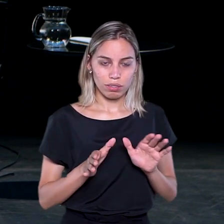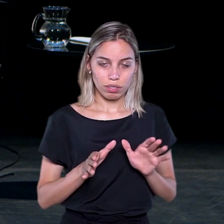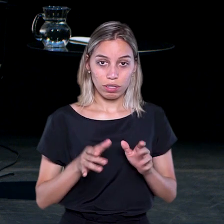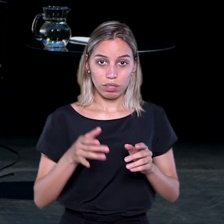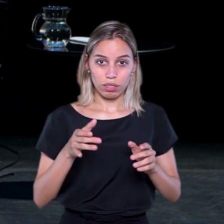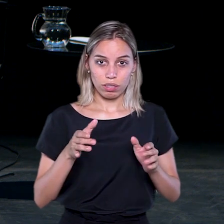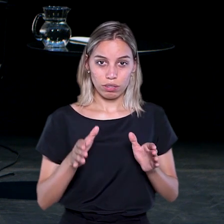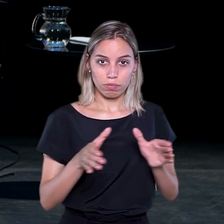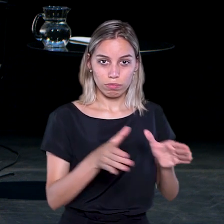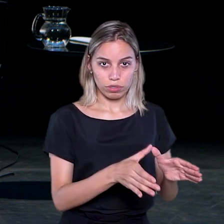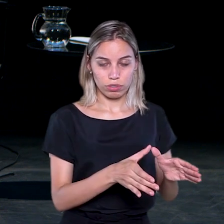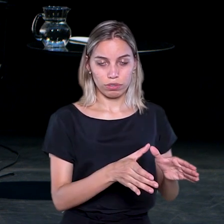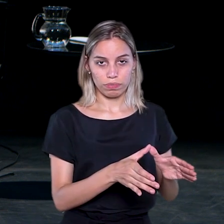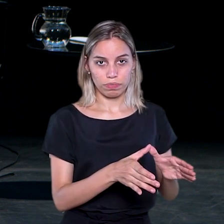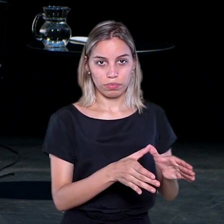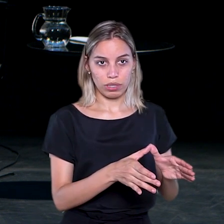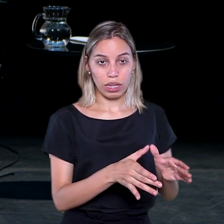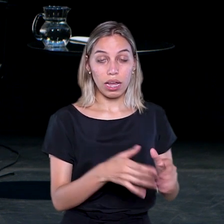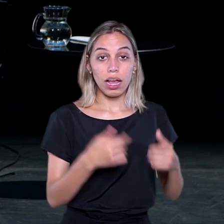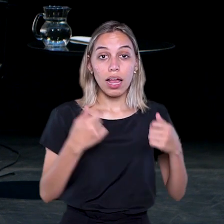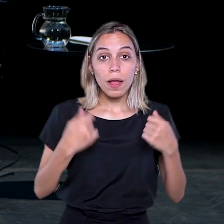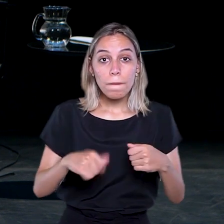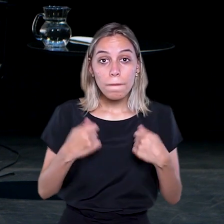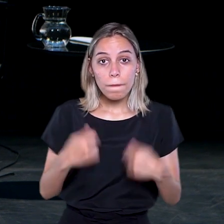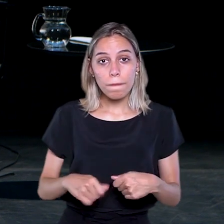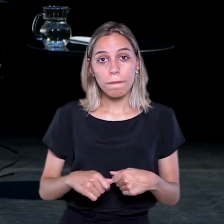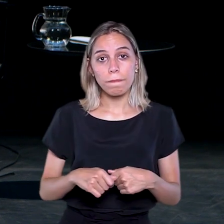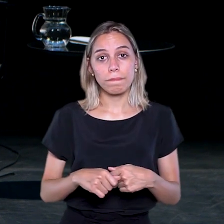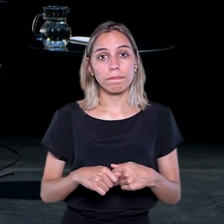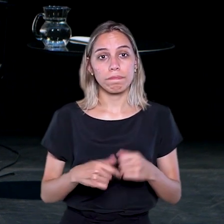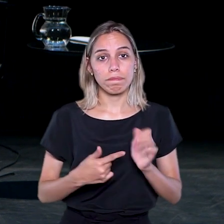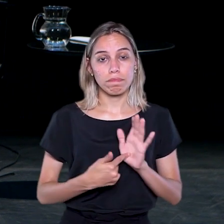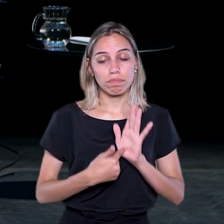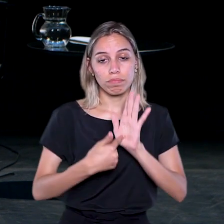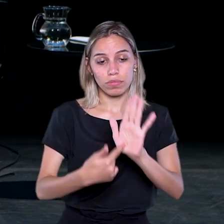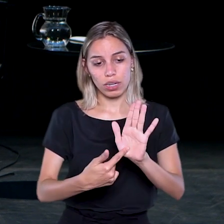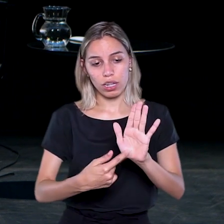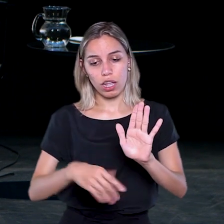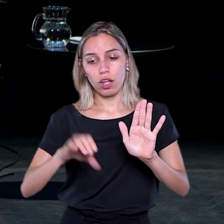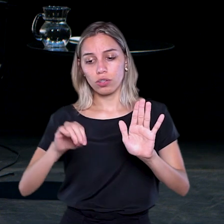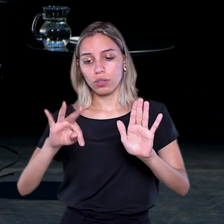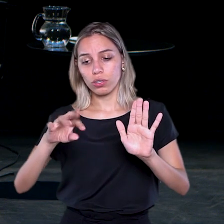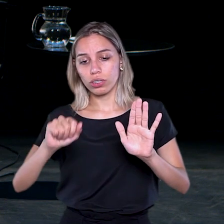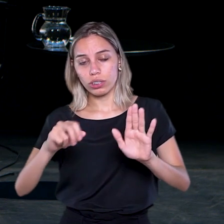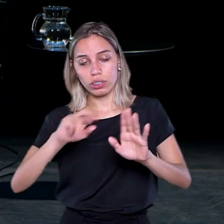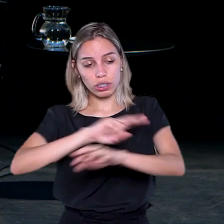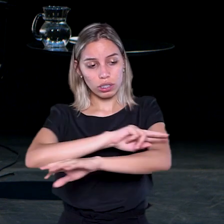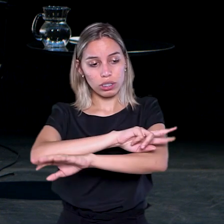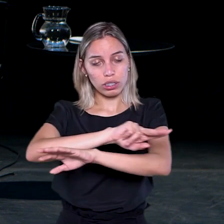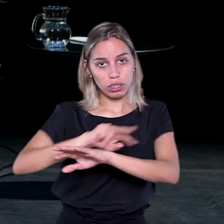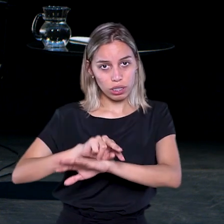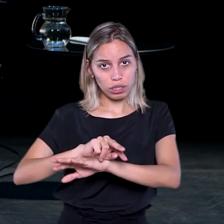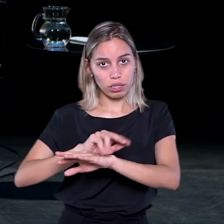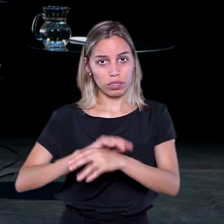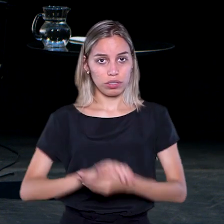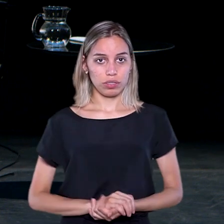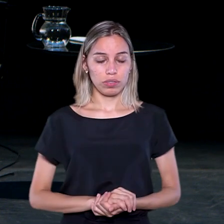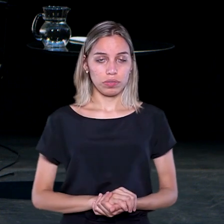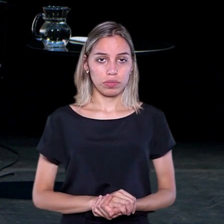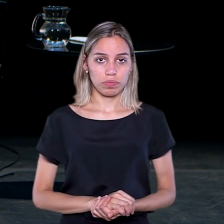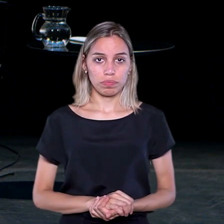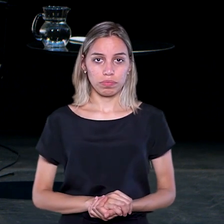público. E aí é preciso deixar bem evidente, as cotas raciais não são a única modalidade de